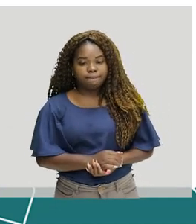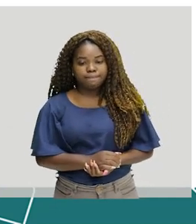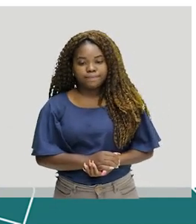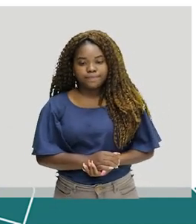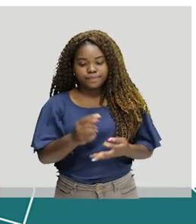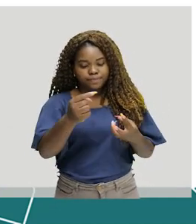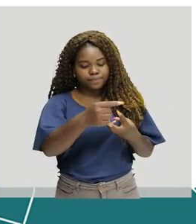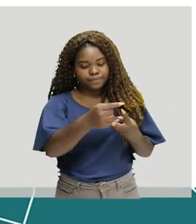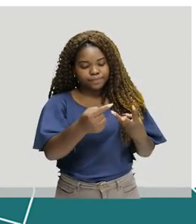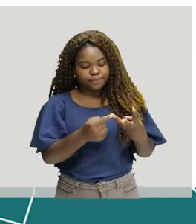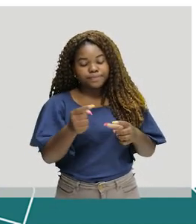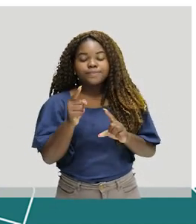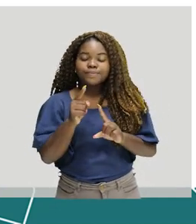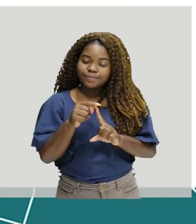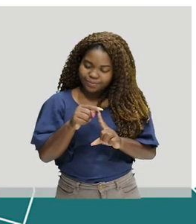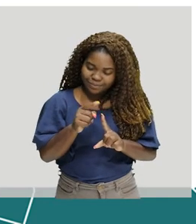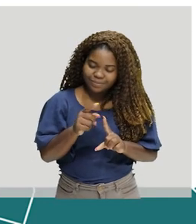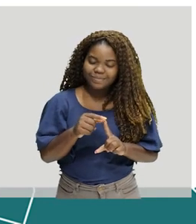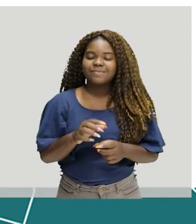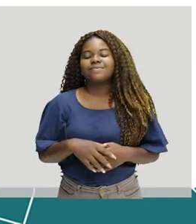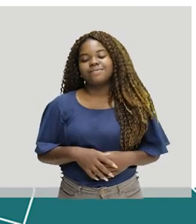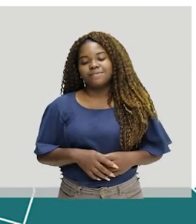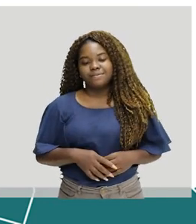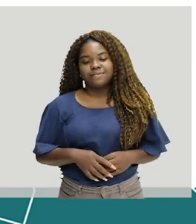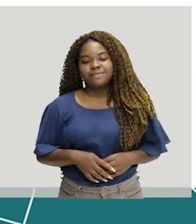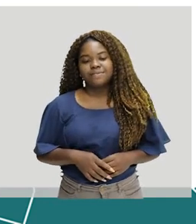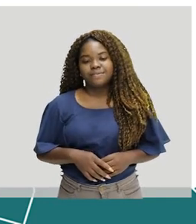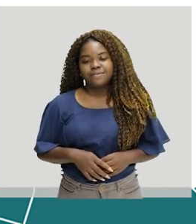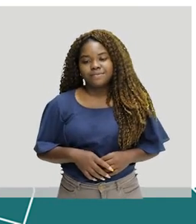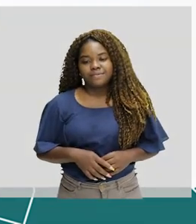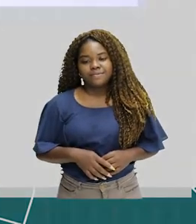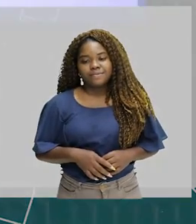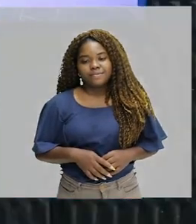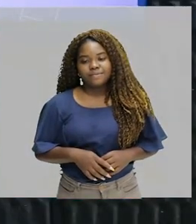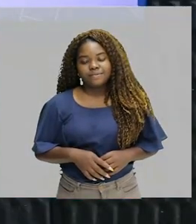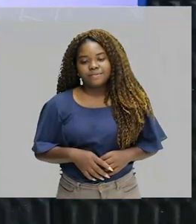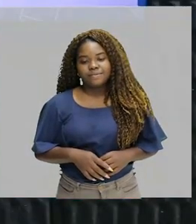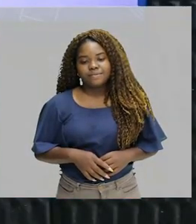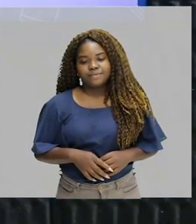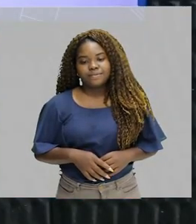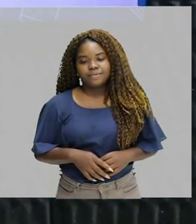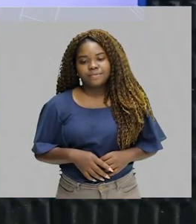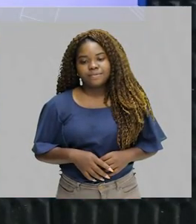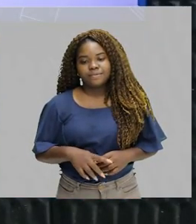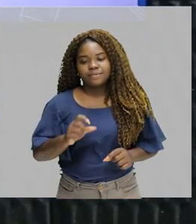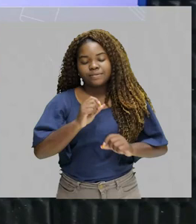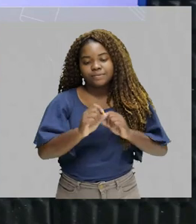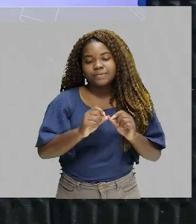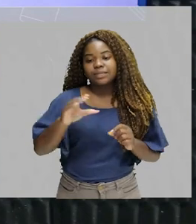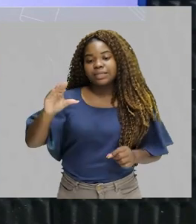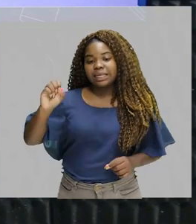dessas três formas de estratificação existem sociedades que são estratificadas por